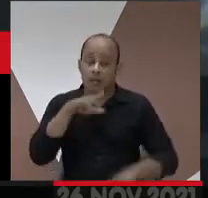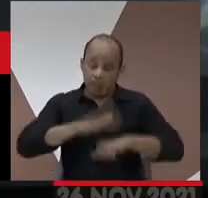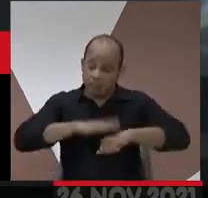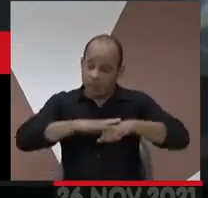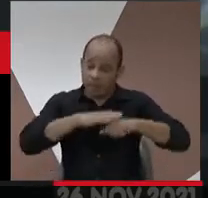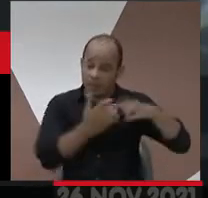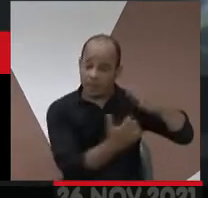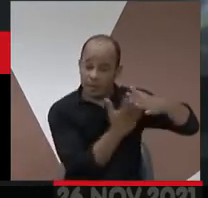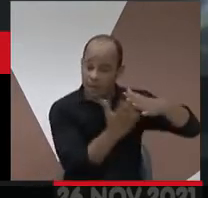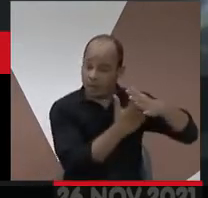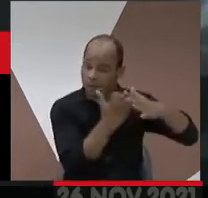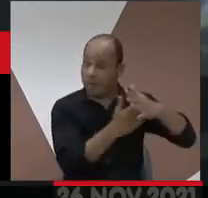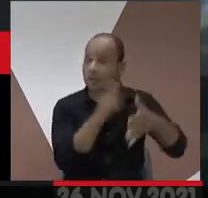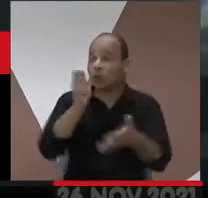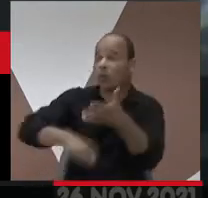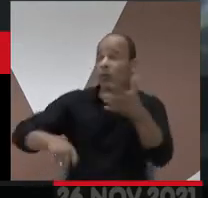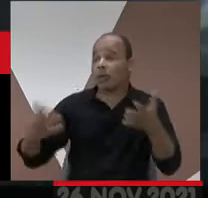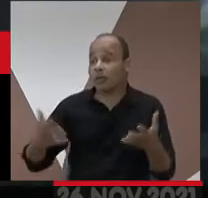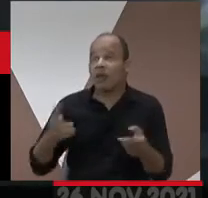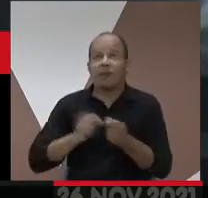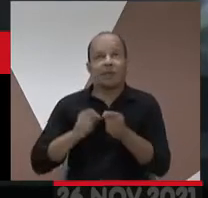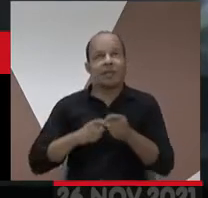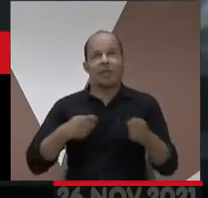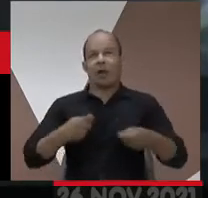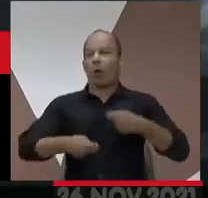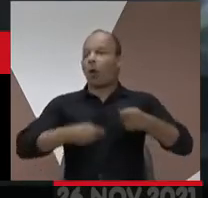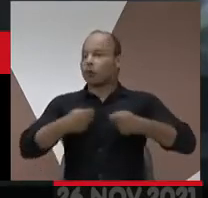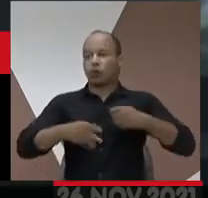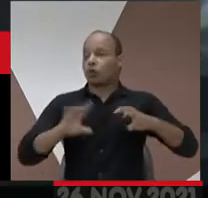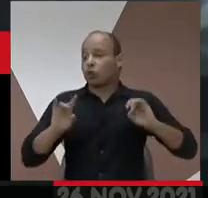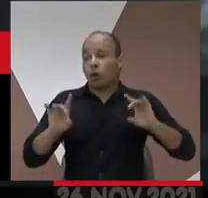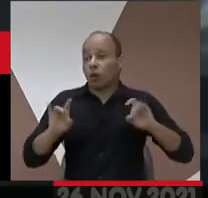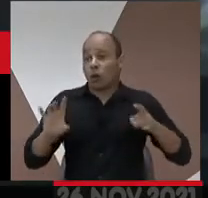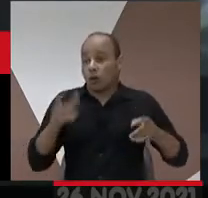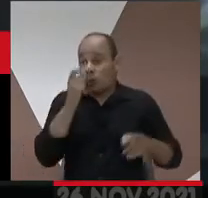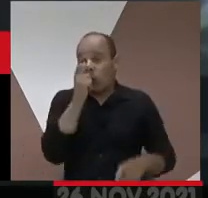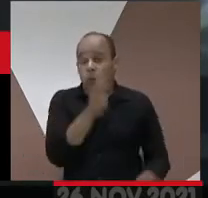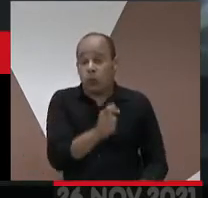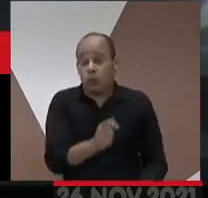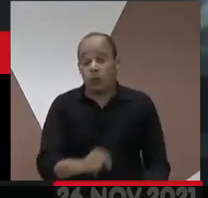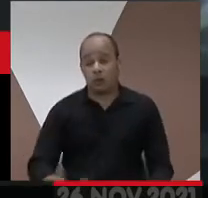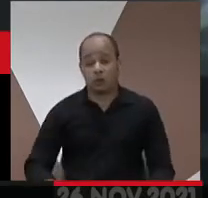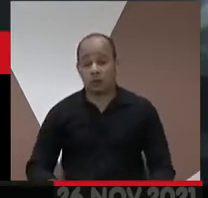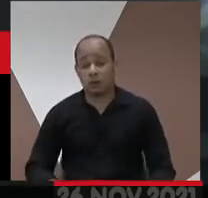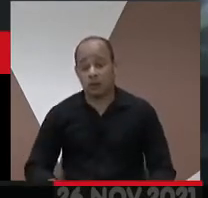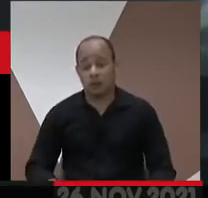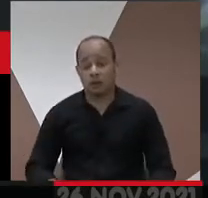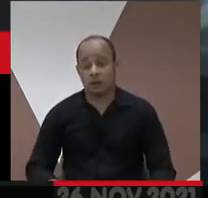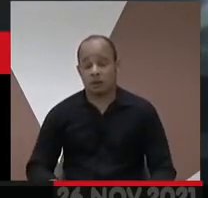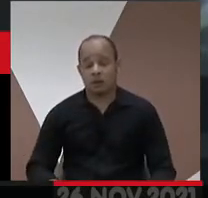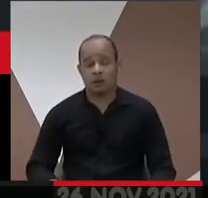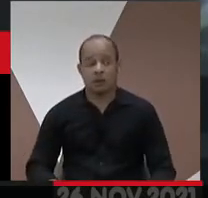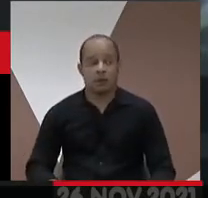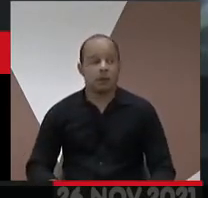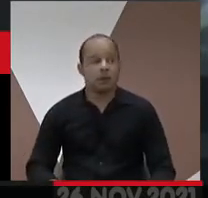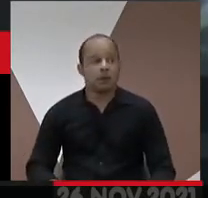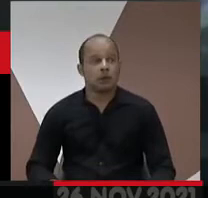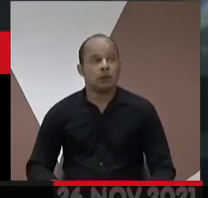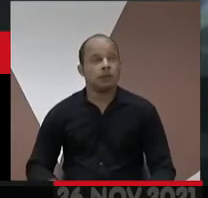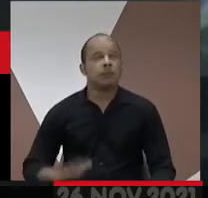para quê? Para fazer o melhor negócio do mundo. Né? Agora, há